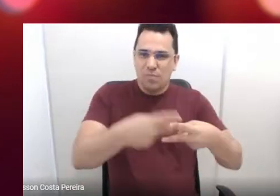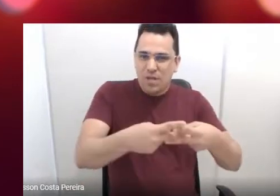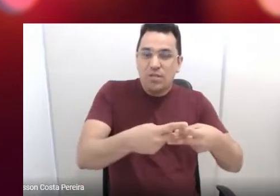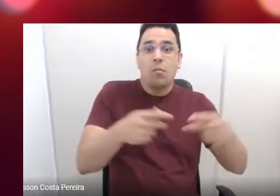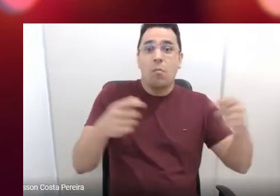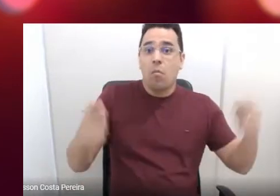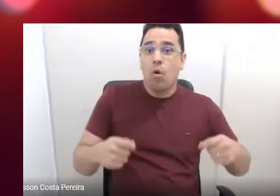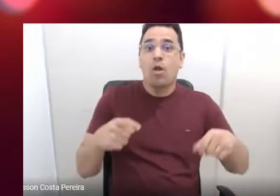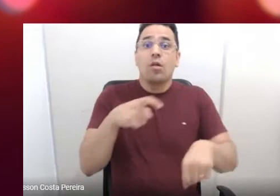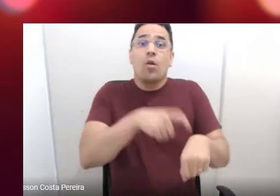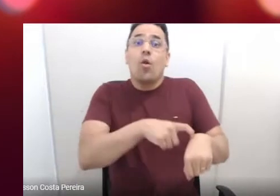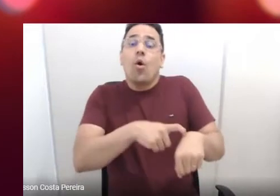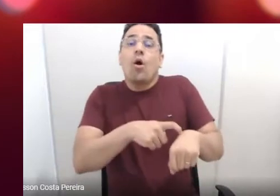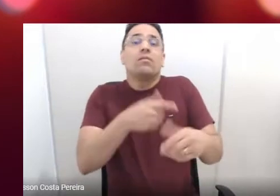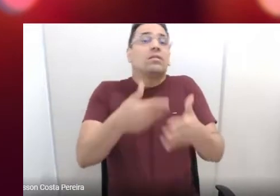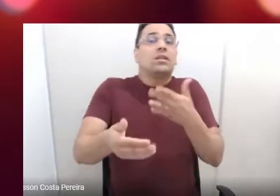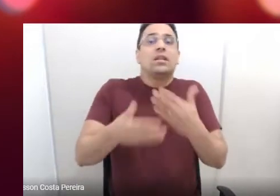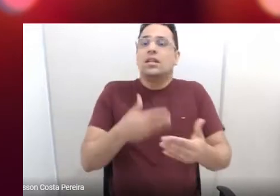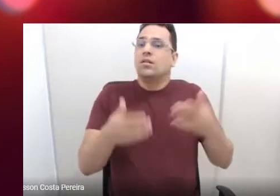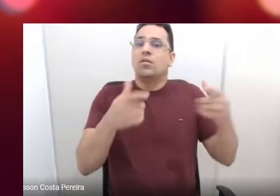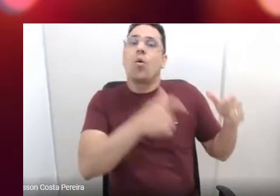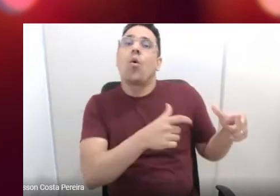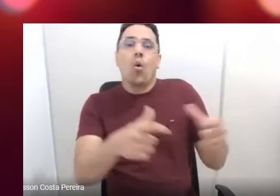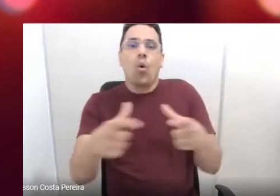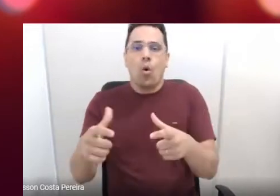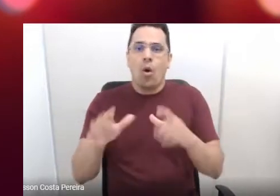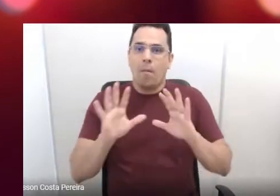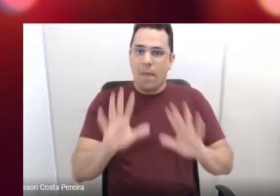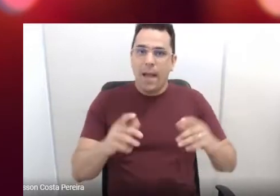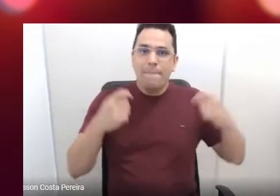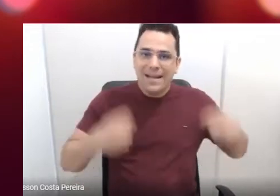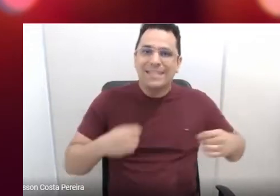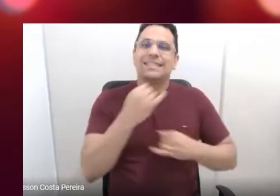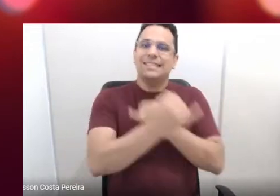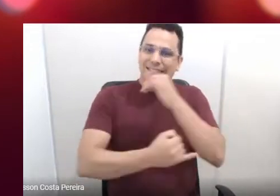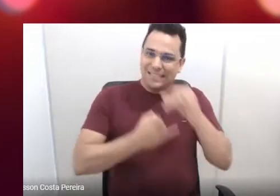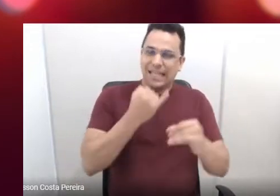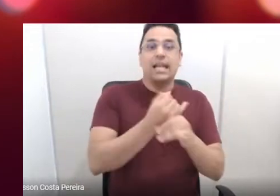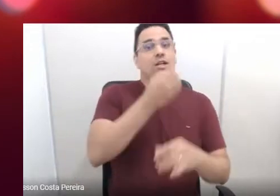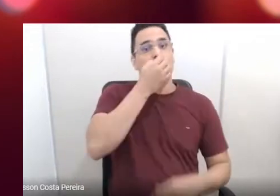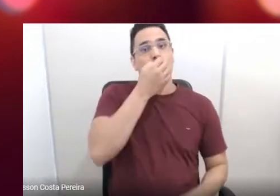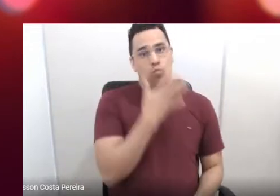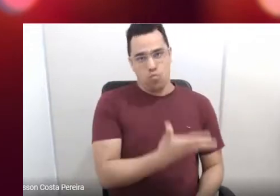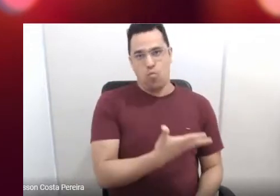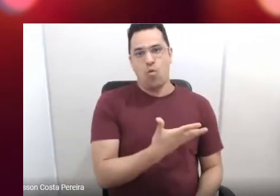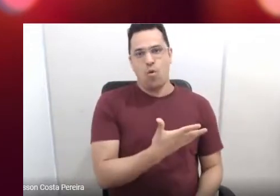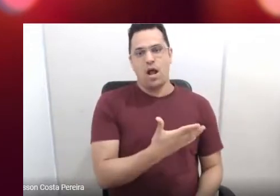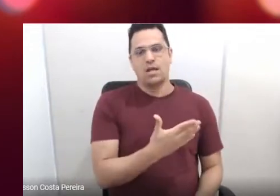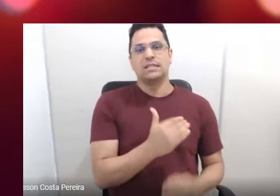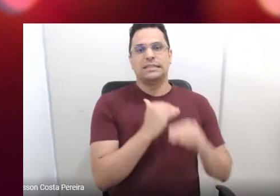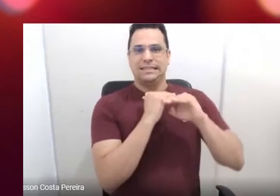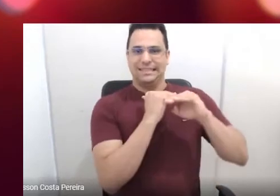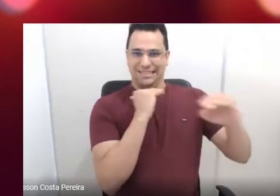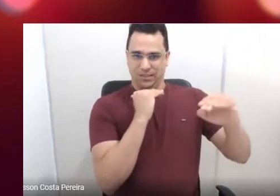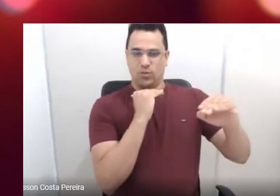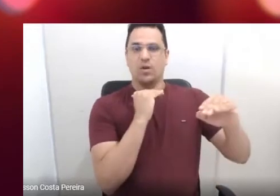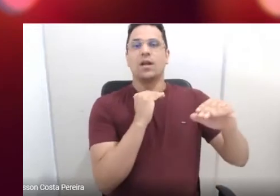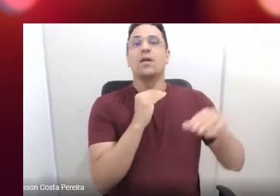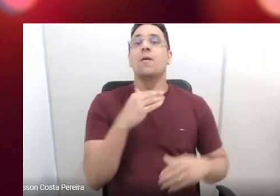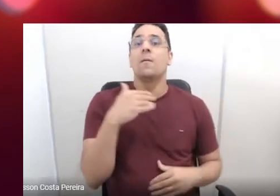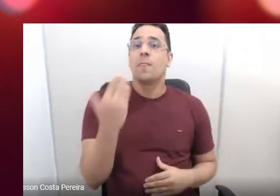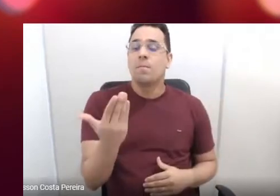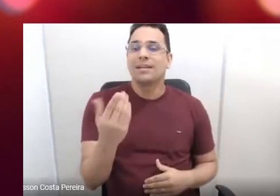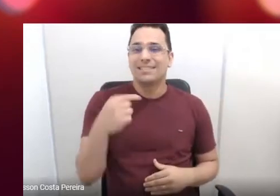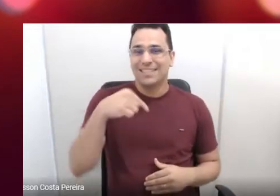de qualquer lugar, desde que haja uma conexão estável de internet, mas, infelizmente, essa é a nossa maior